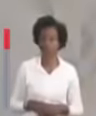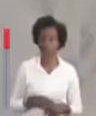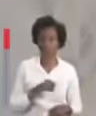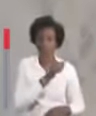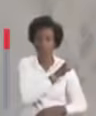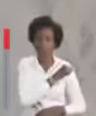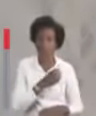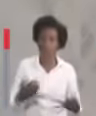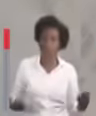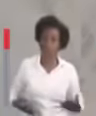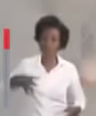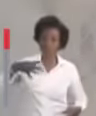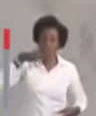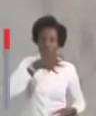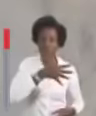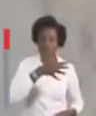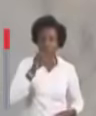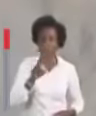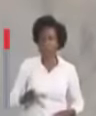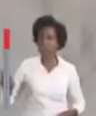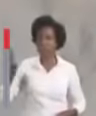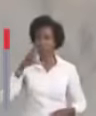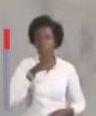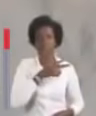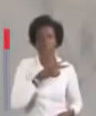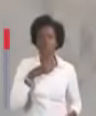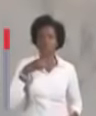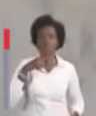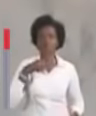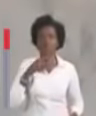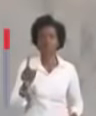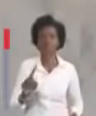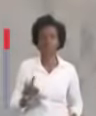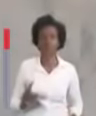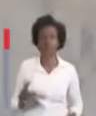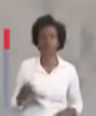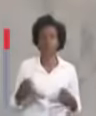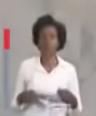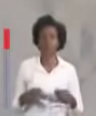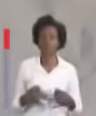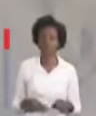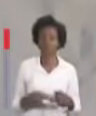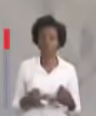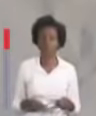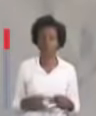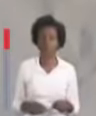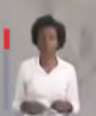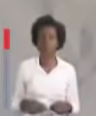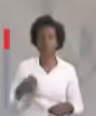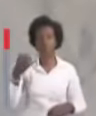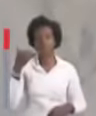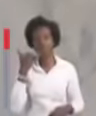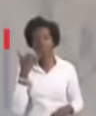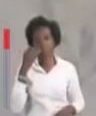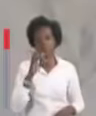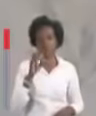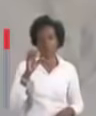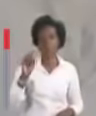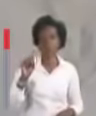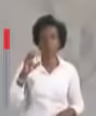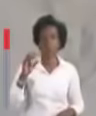se quiser fazer uma denúncia contra uma universidade privada ele não consegue ele tem que ligar no 0800